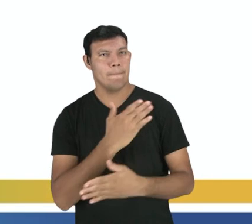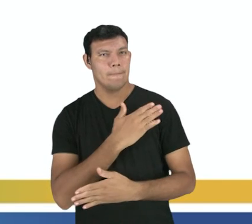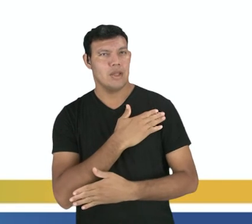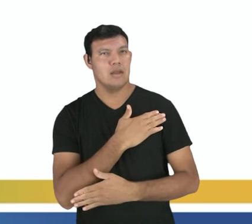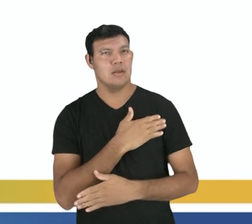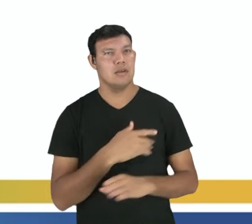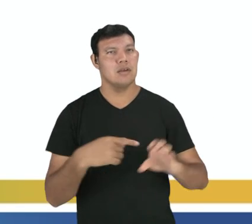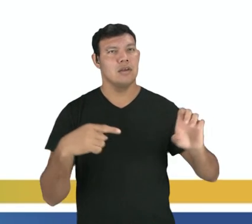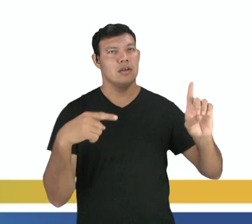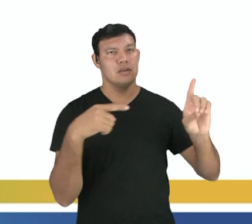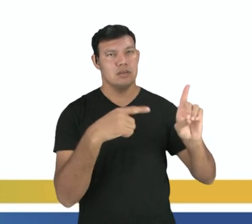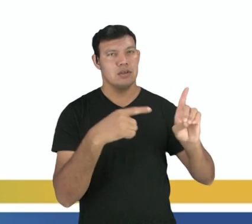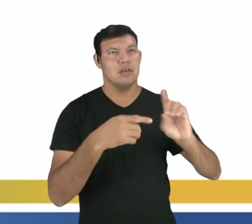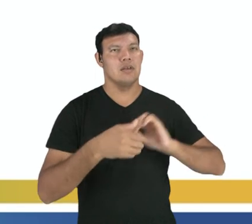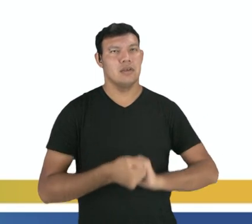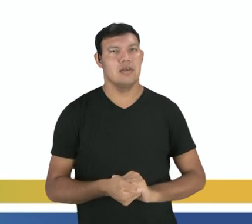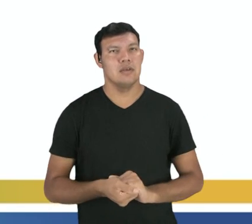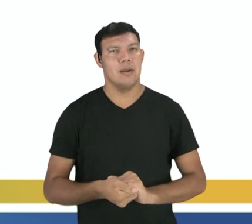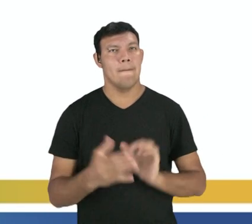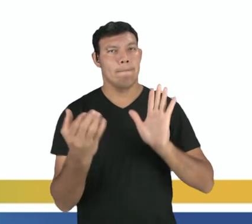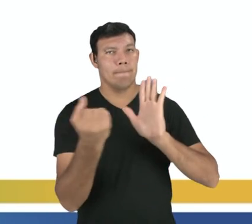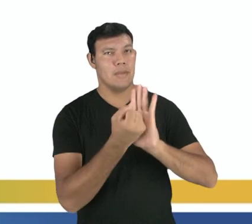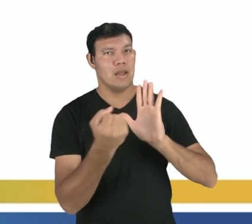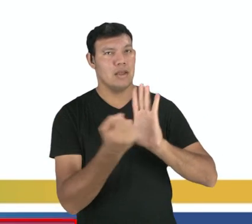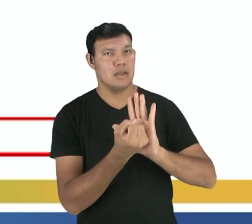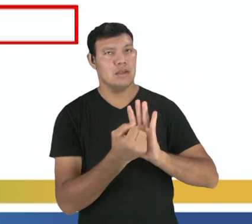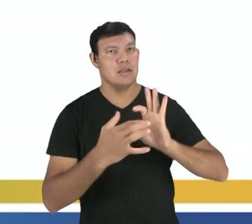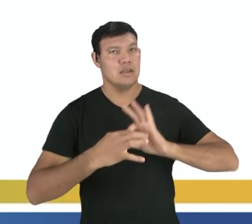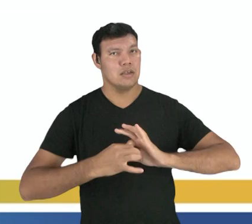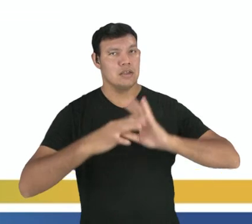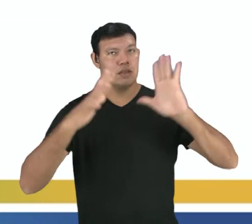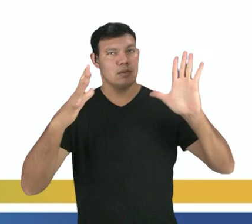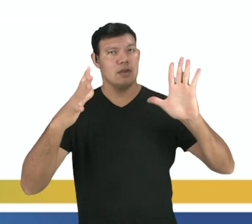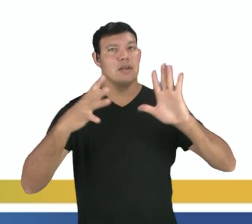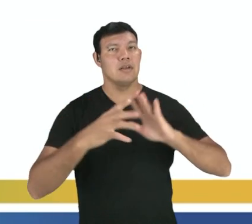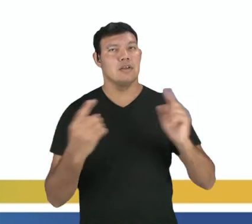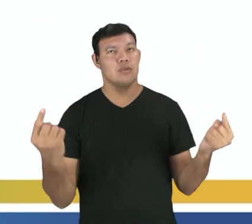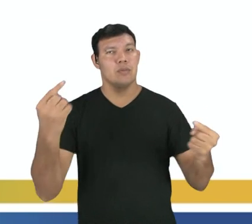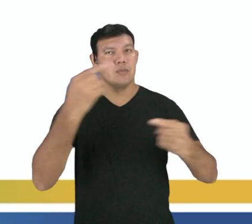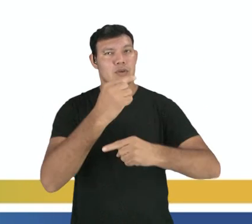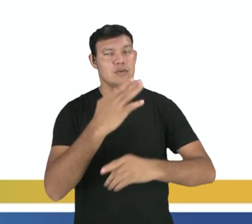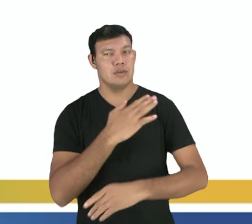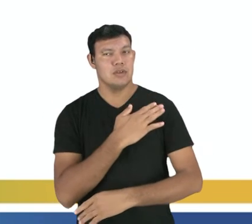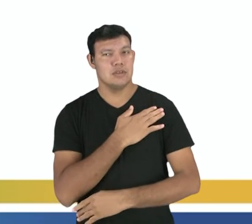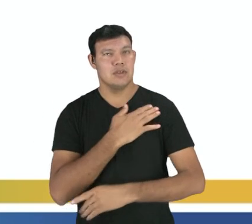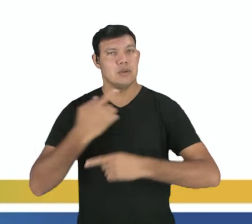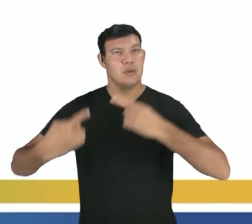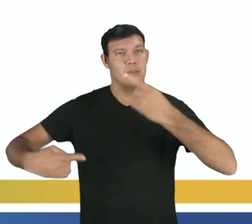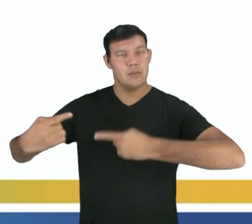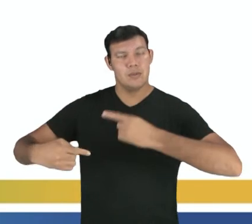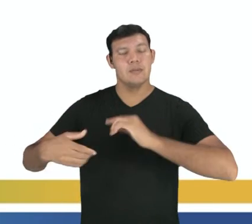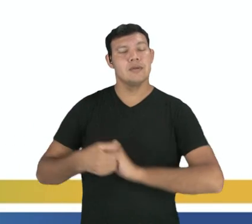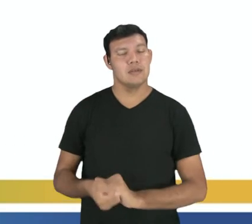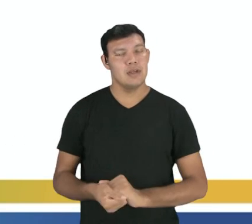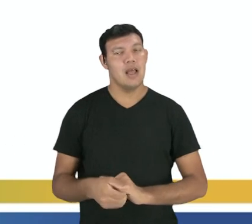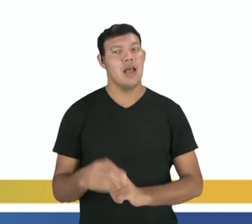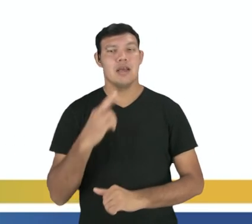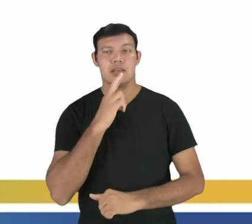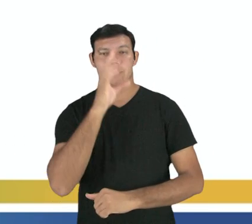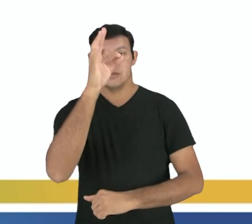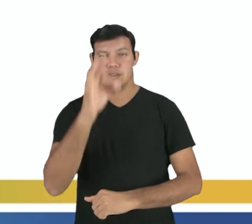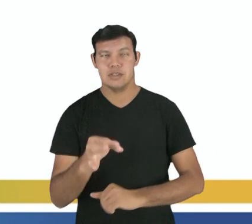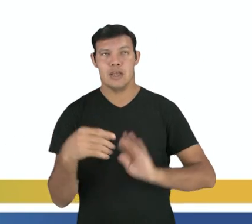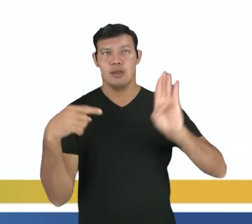das características do romantismo pela seguinte aproximação de opostos. Qual seria? Cultivando o passado, procurou formas